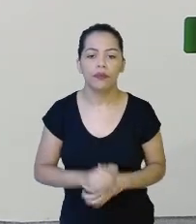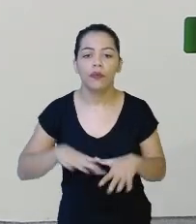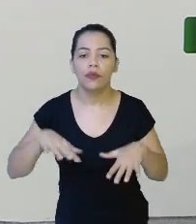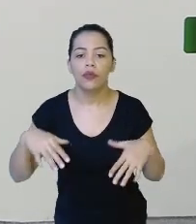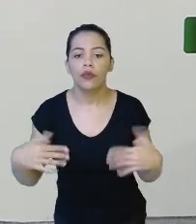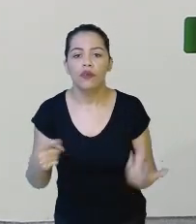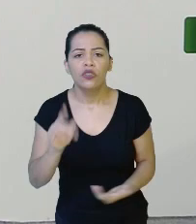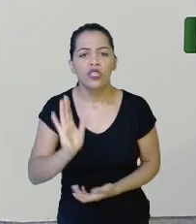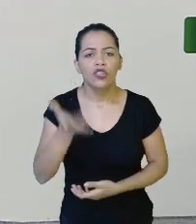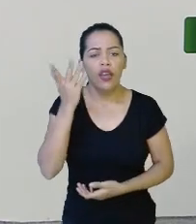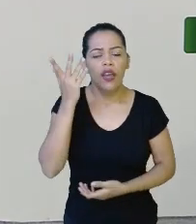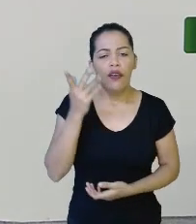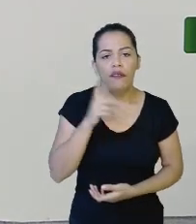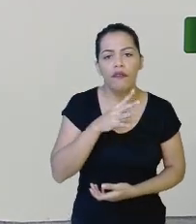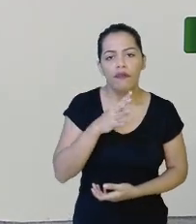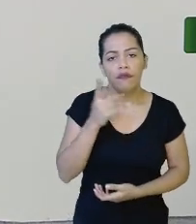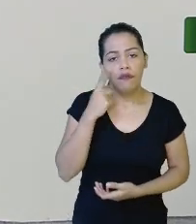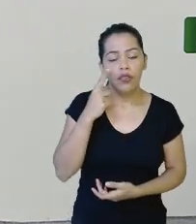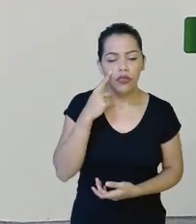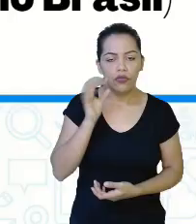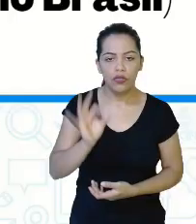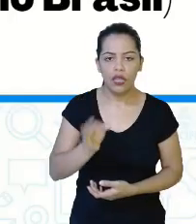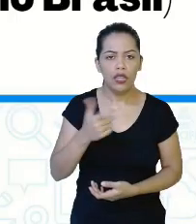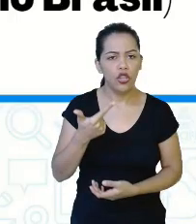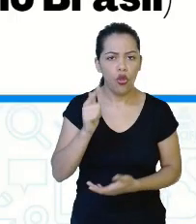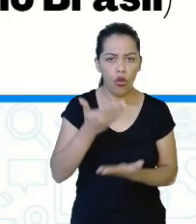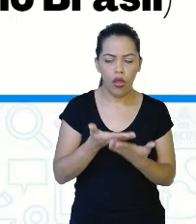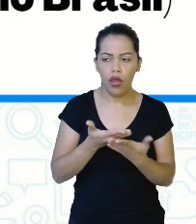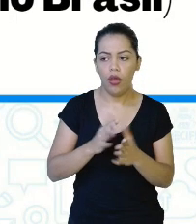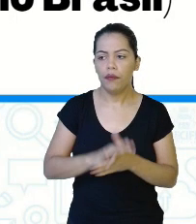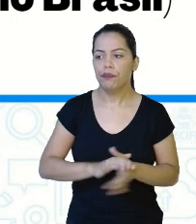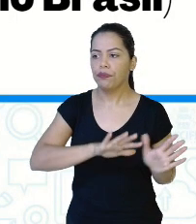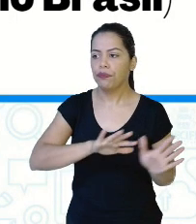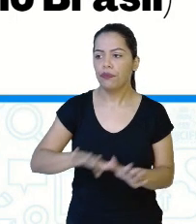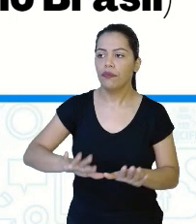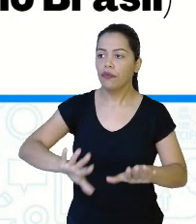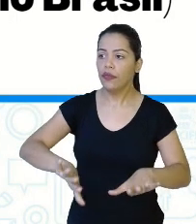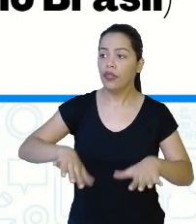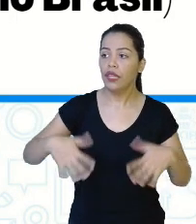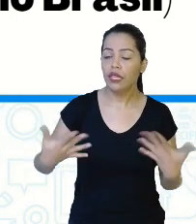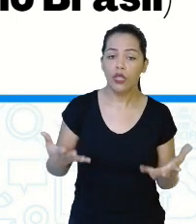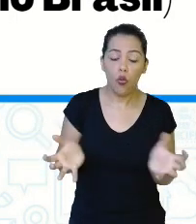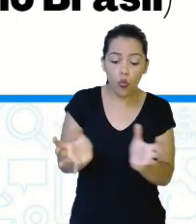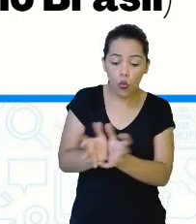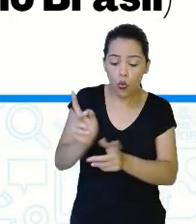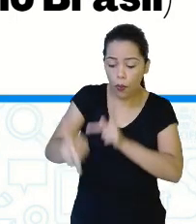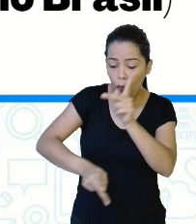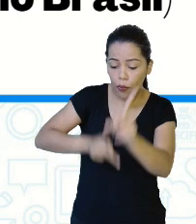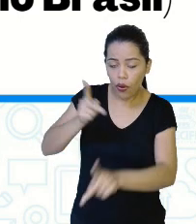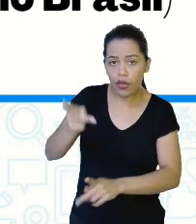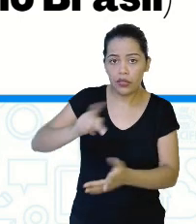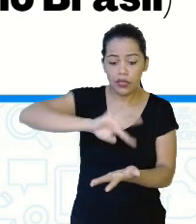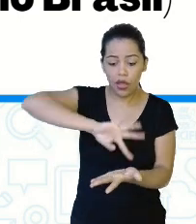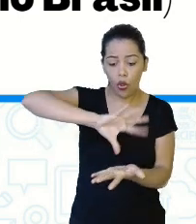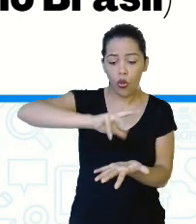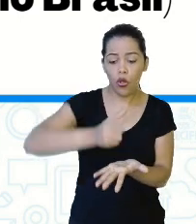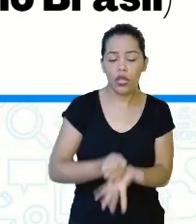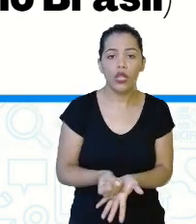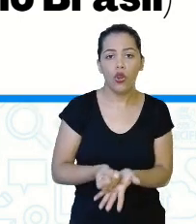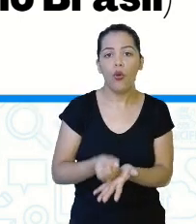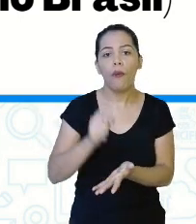quilombolas, né? Quilombolas, eles são os descendentes e remanescentes de comunidades formadas